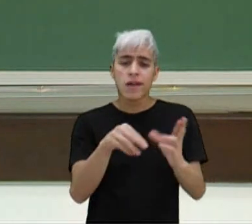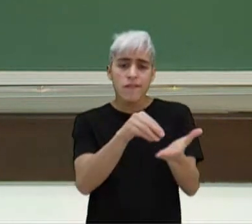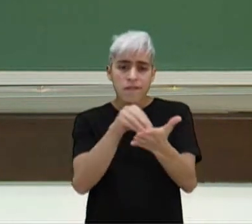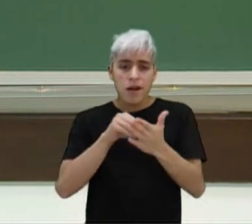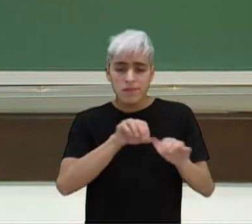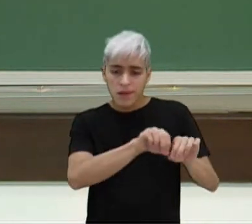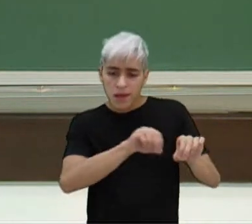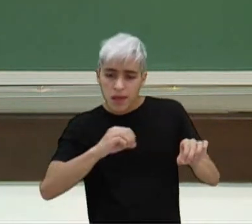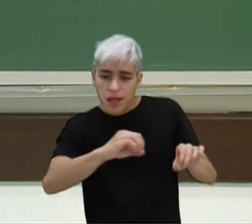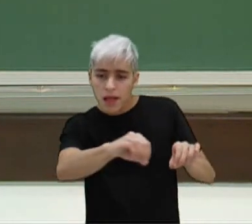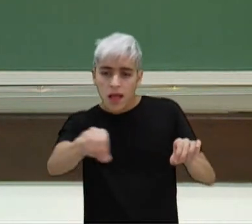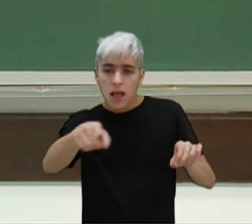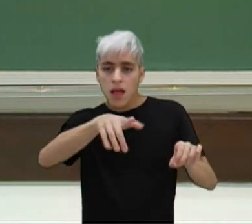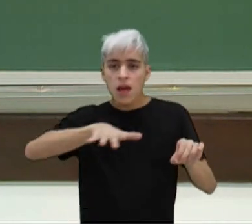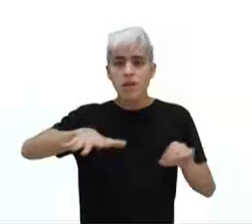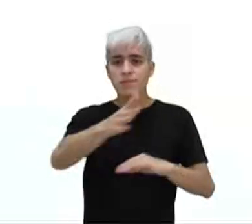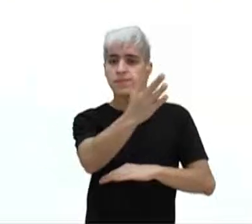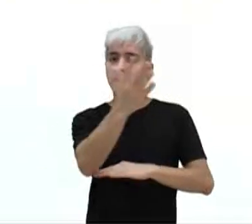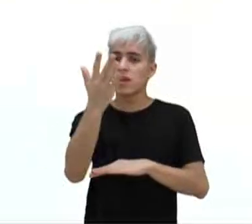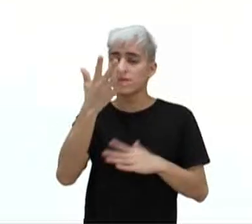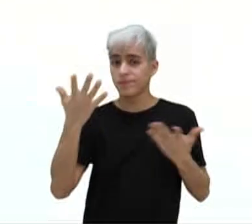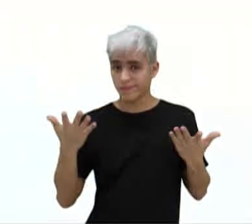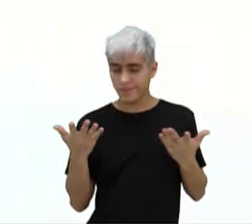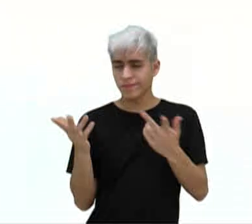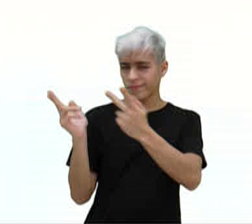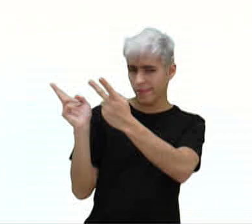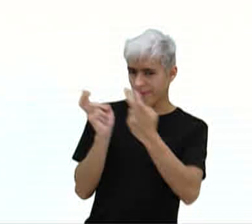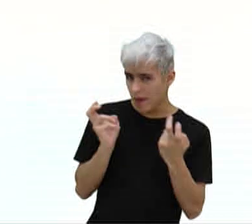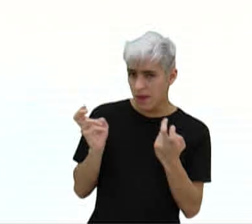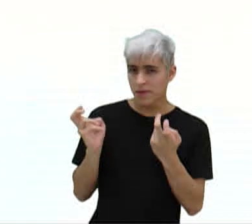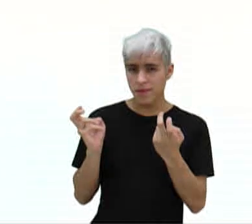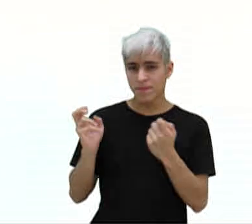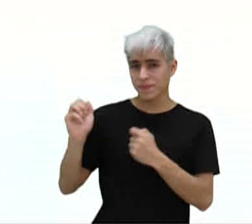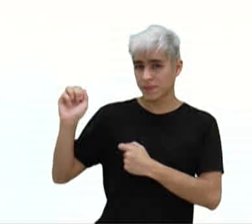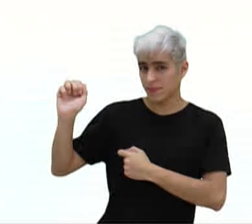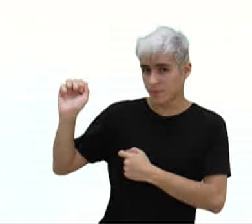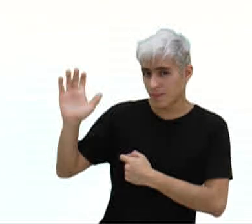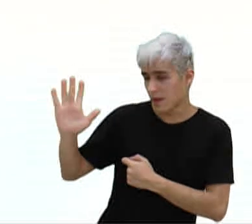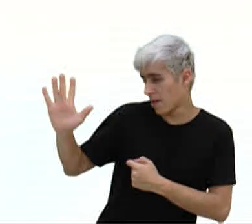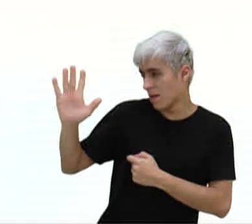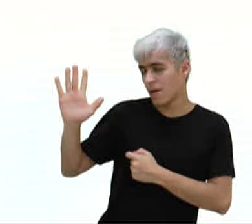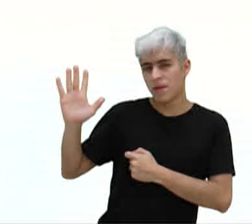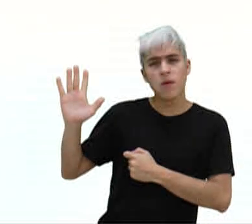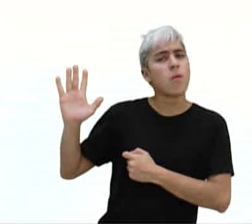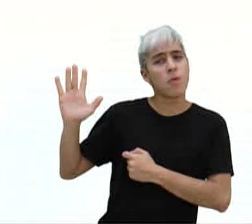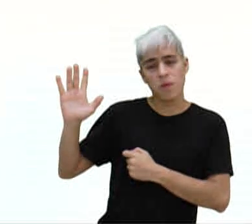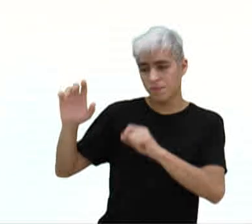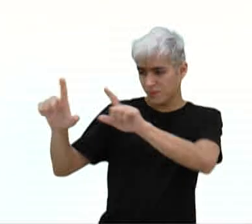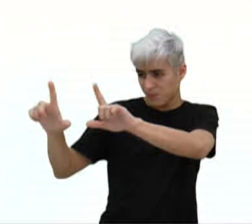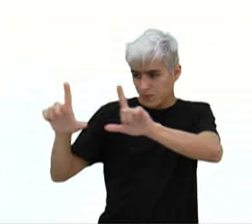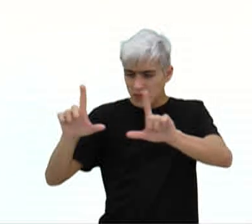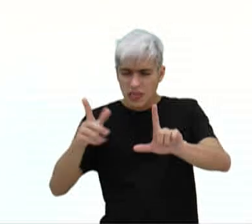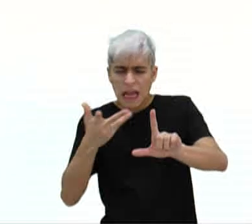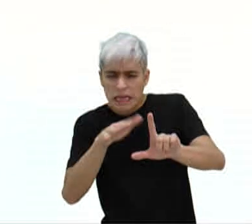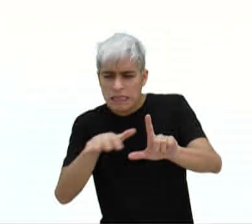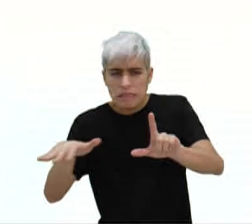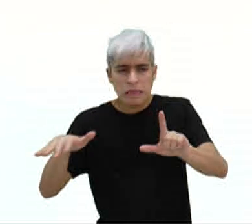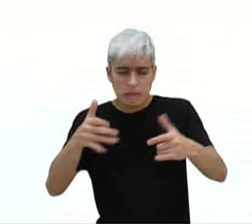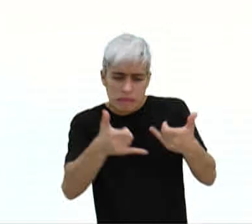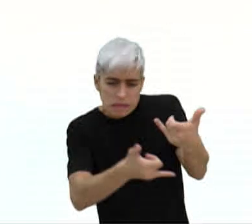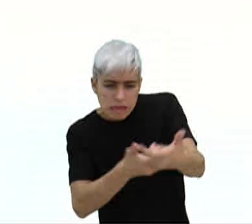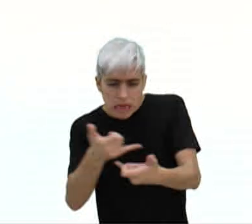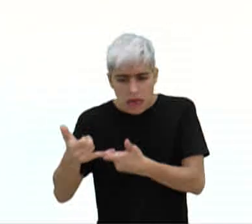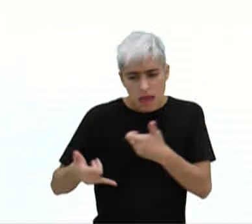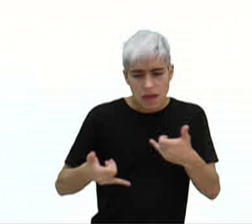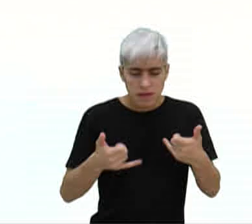ambiental? Vamos lá, nós conseguimos perceber nessa imagem que temos crianças ali brincando e tomando banho, né,